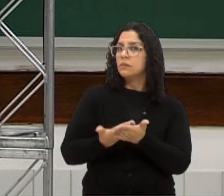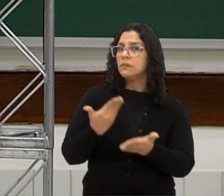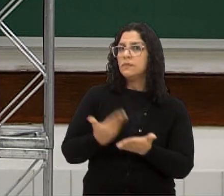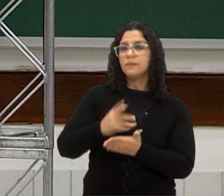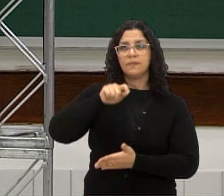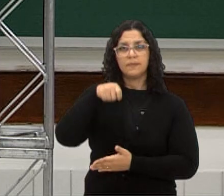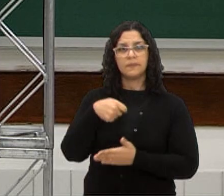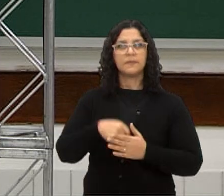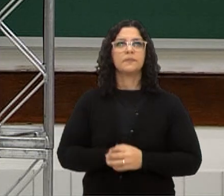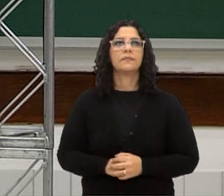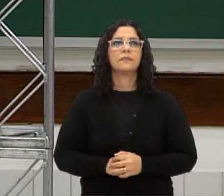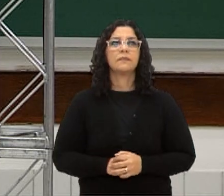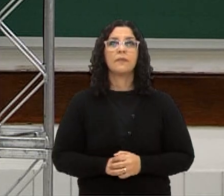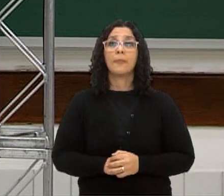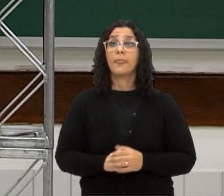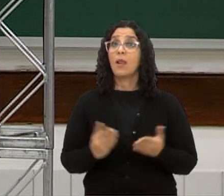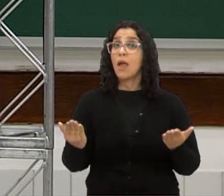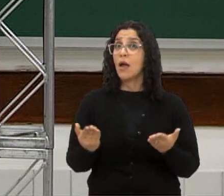certo?